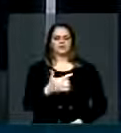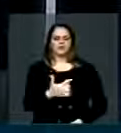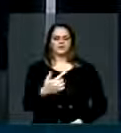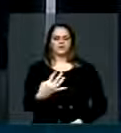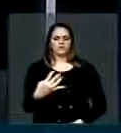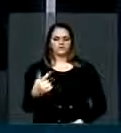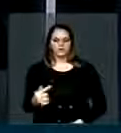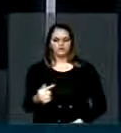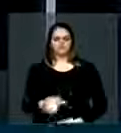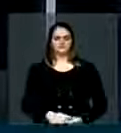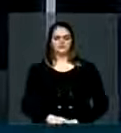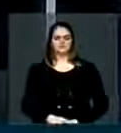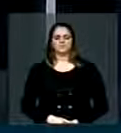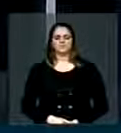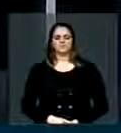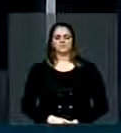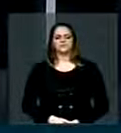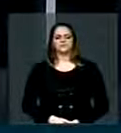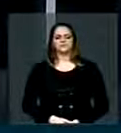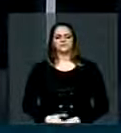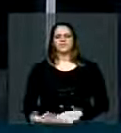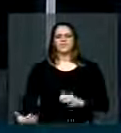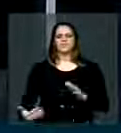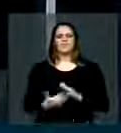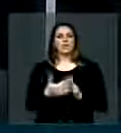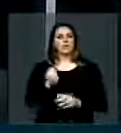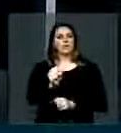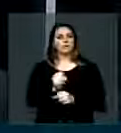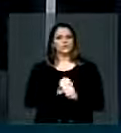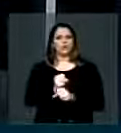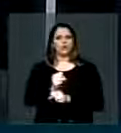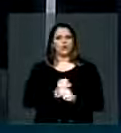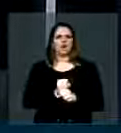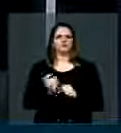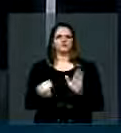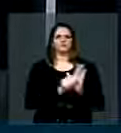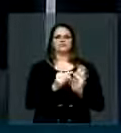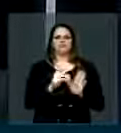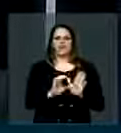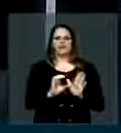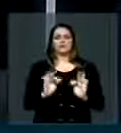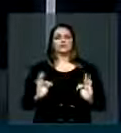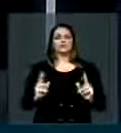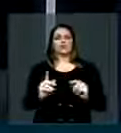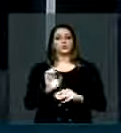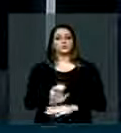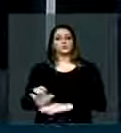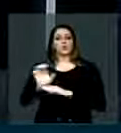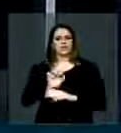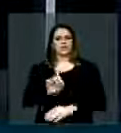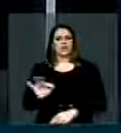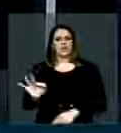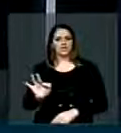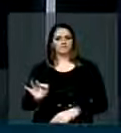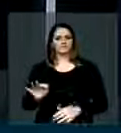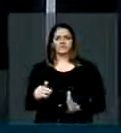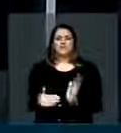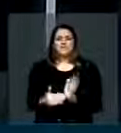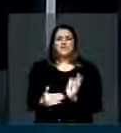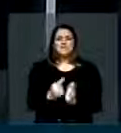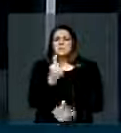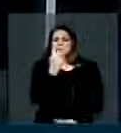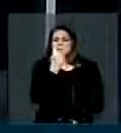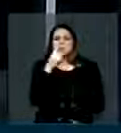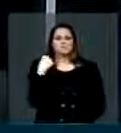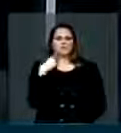vamos fazer com que no prazo máximo de 8 anos, todos os estados e o Distrito Federal tenham no mínimo um